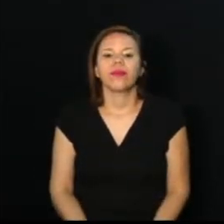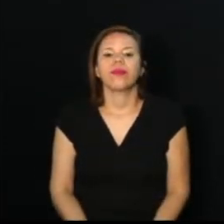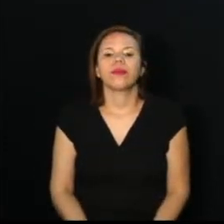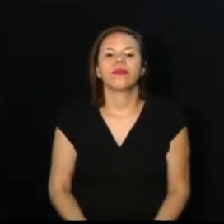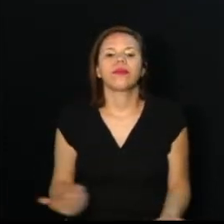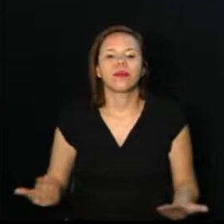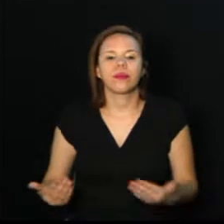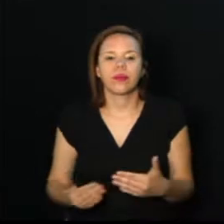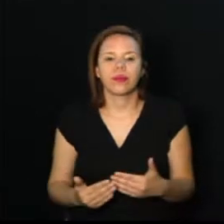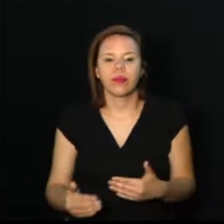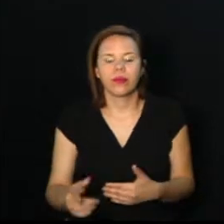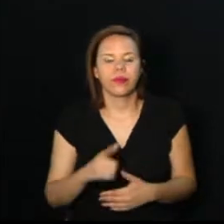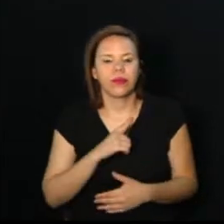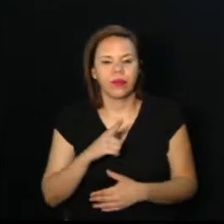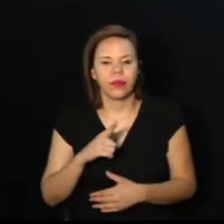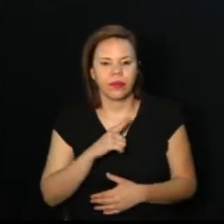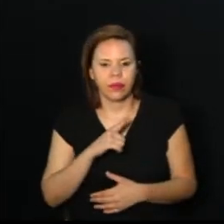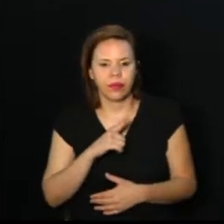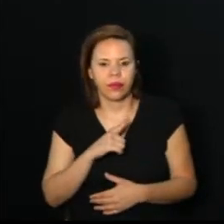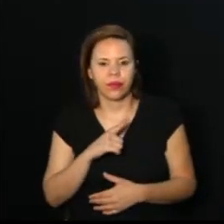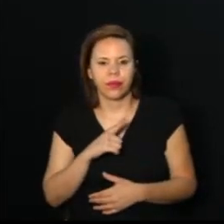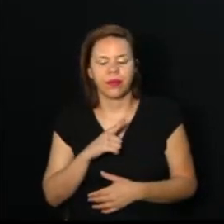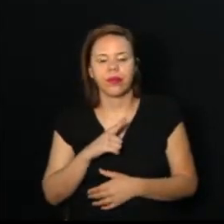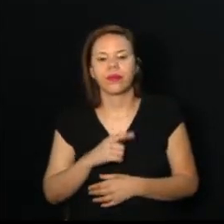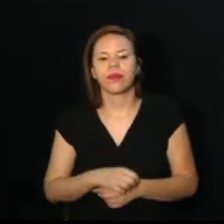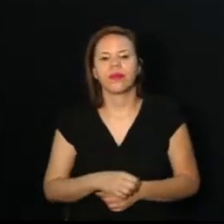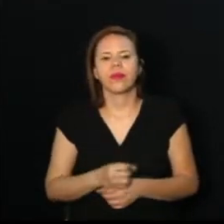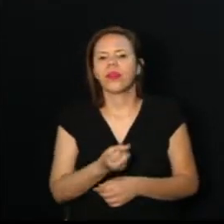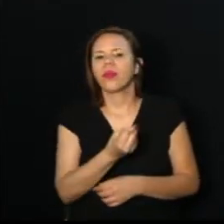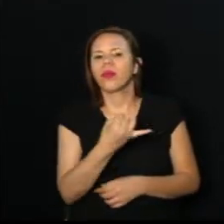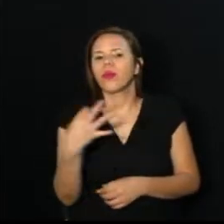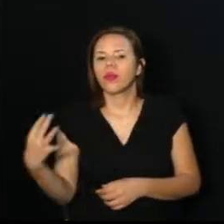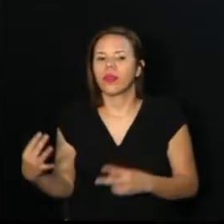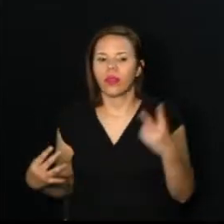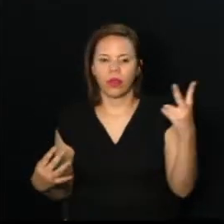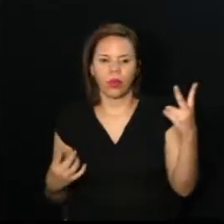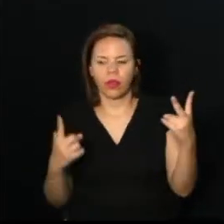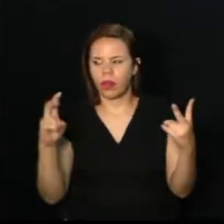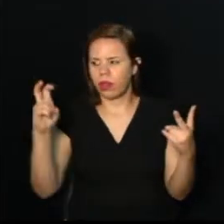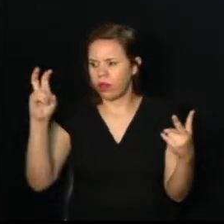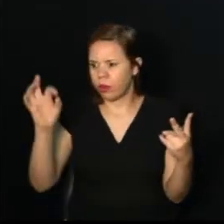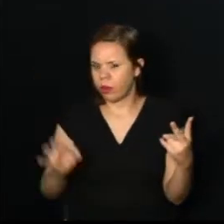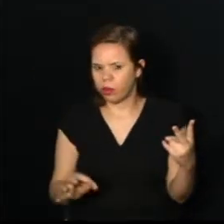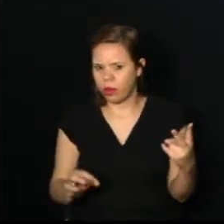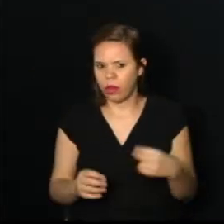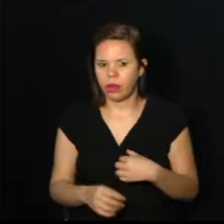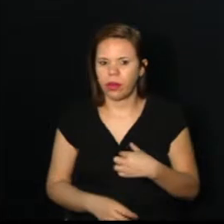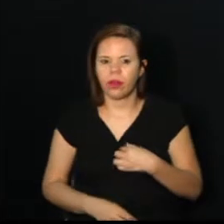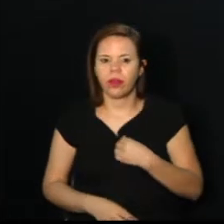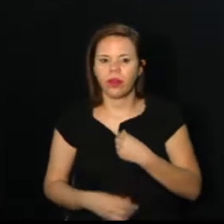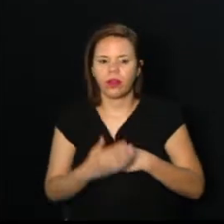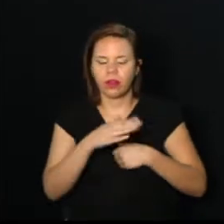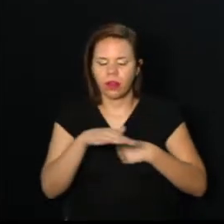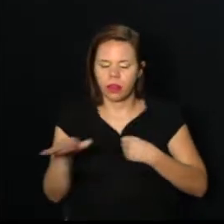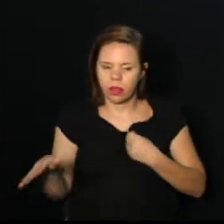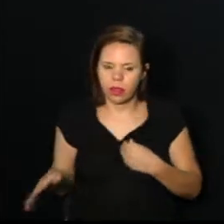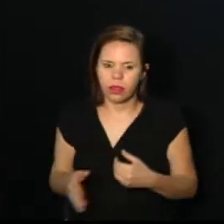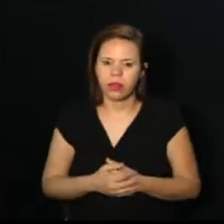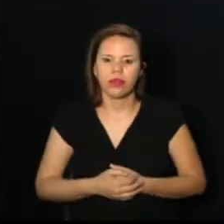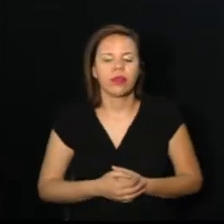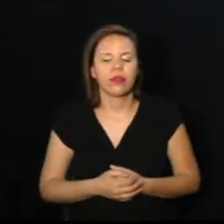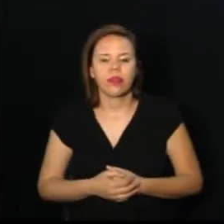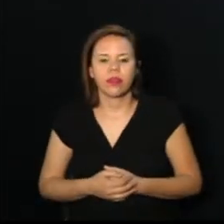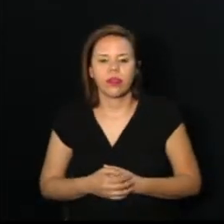Atualmente, nós temos uma incidência de 2 a 15% de crianças